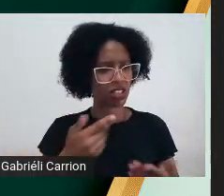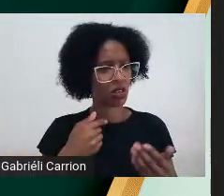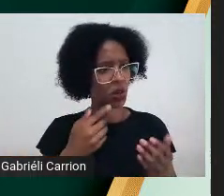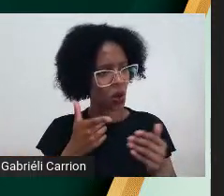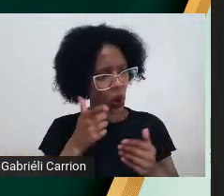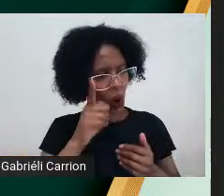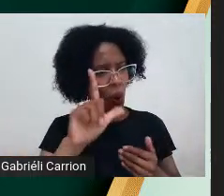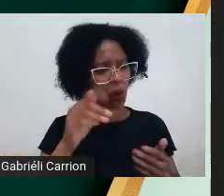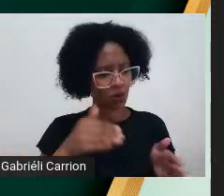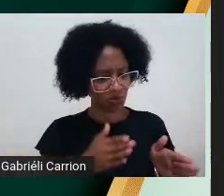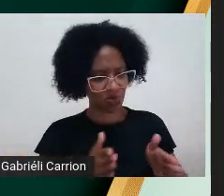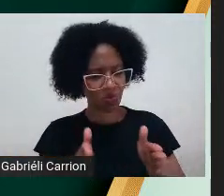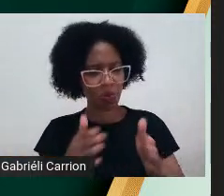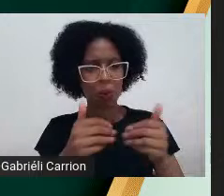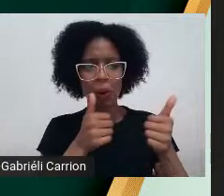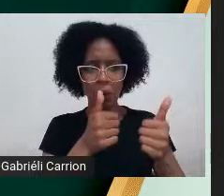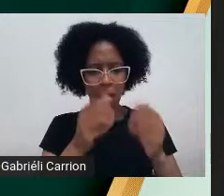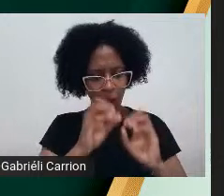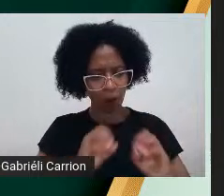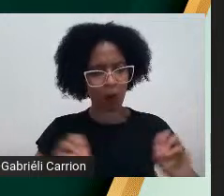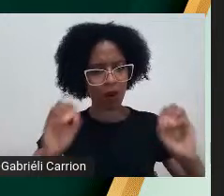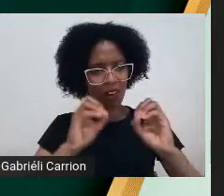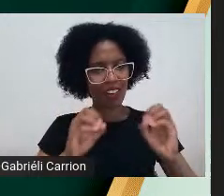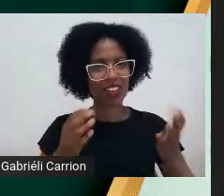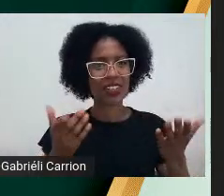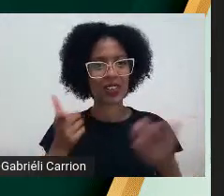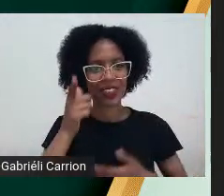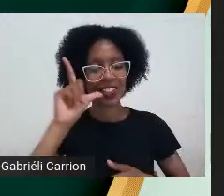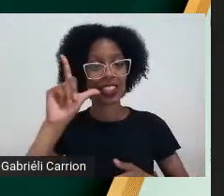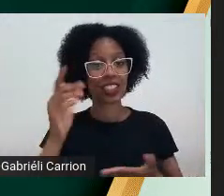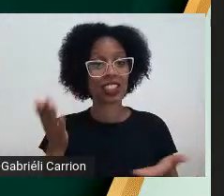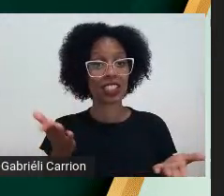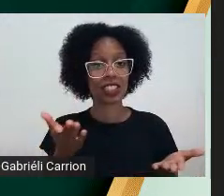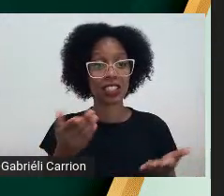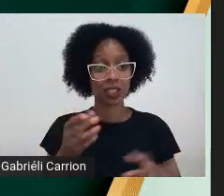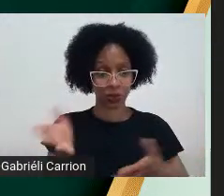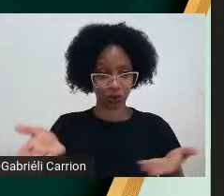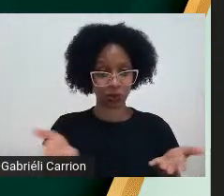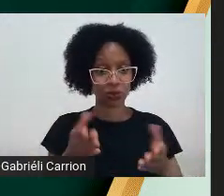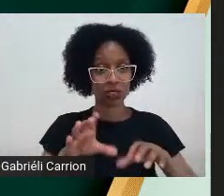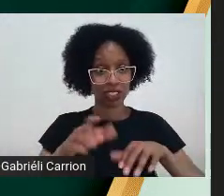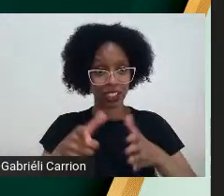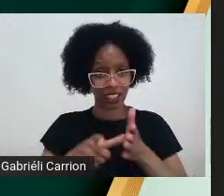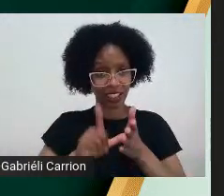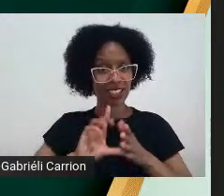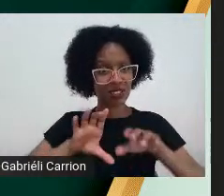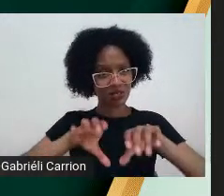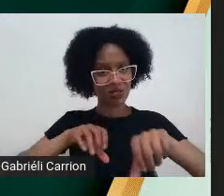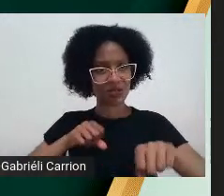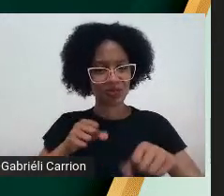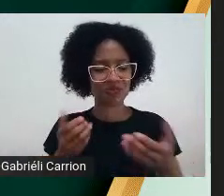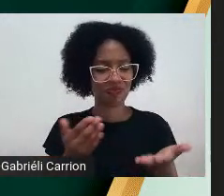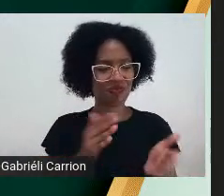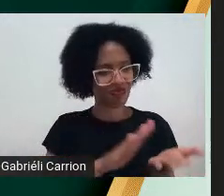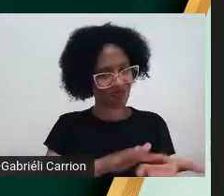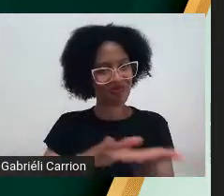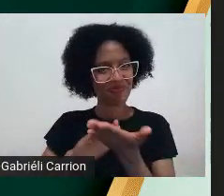sua trajetória e da sua caminhada durante a sua graduação. Mais uma vez, parabéns.